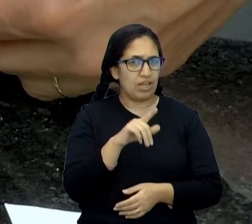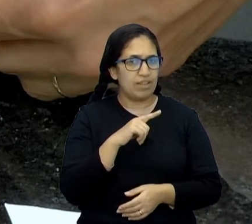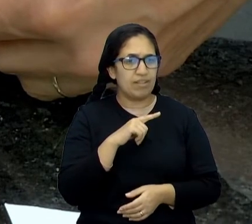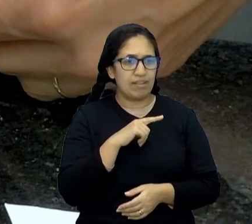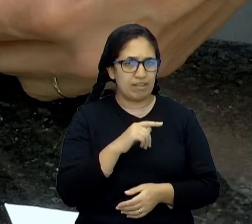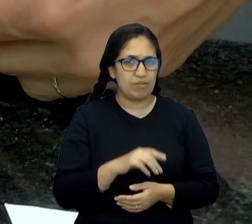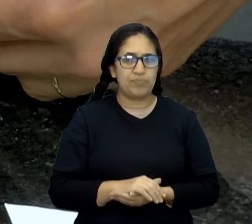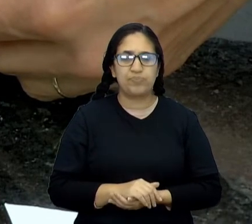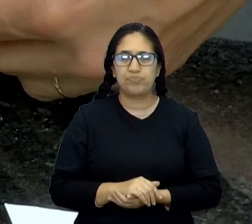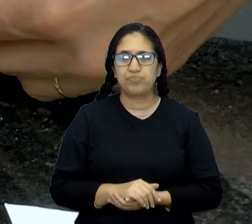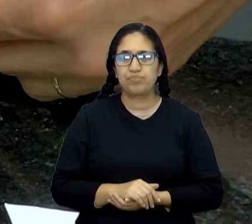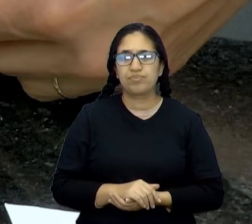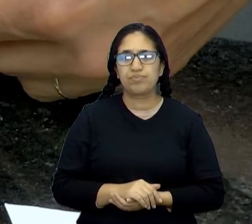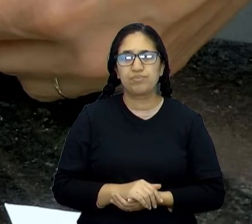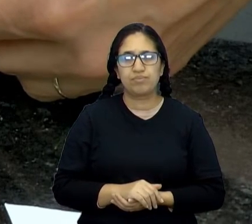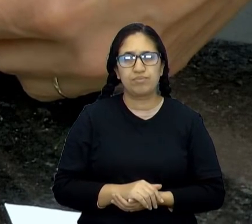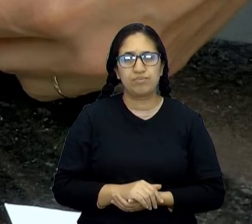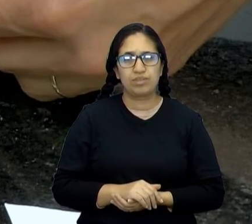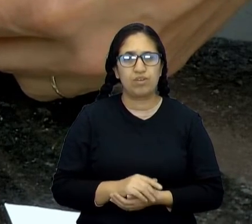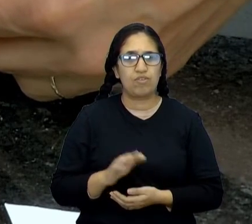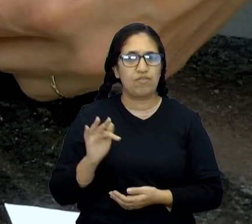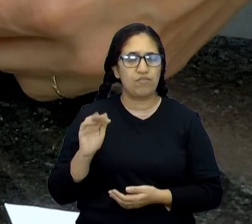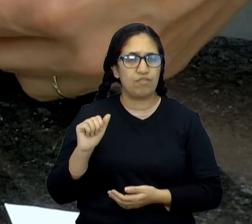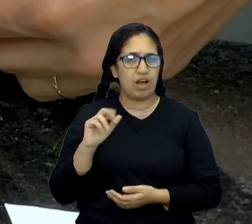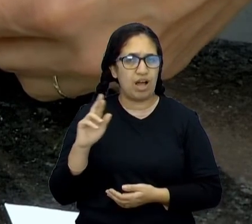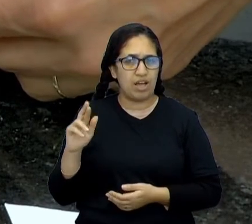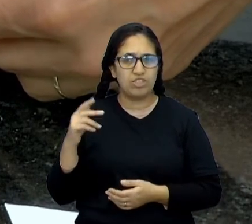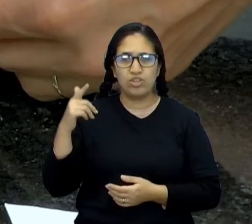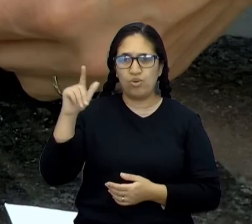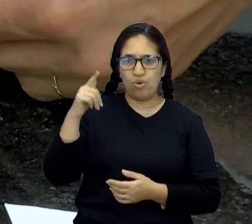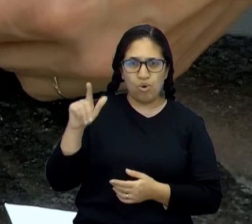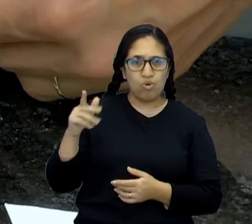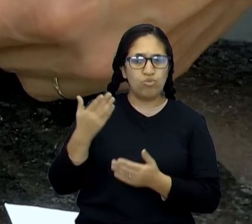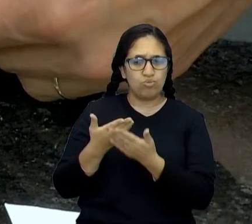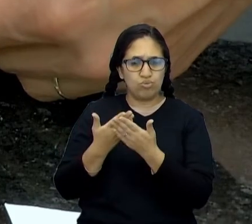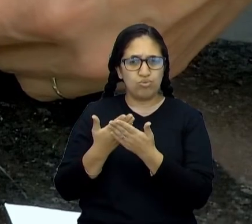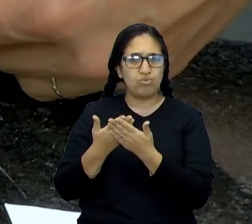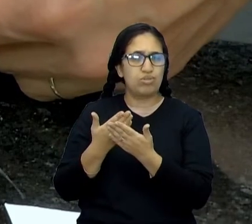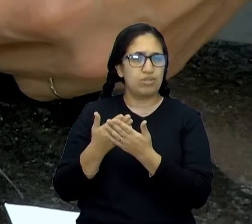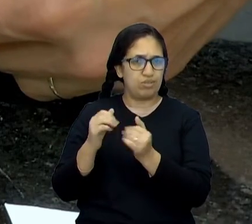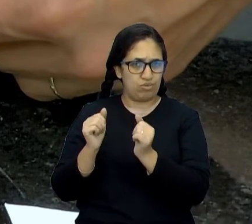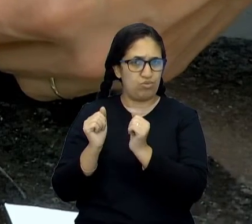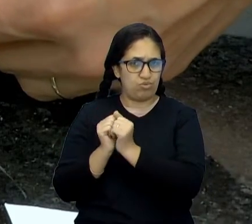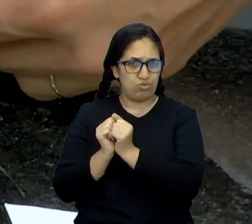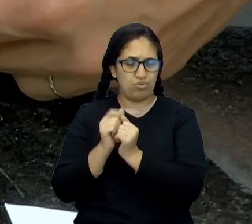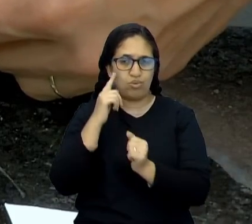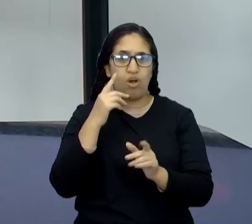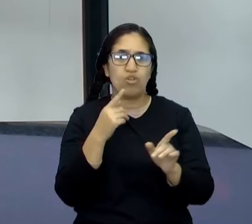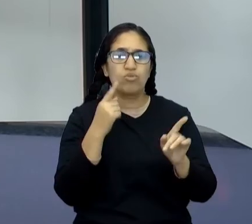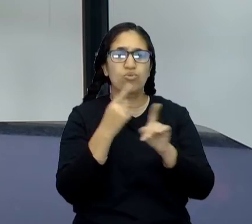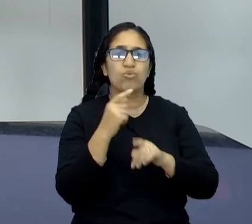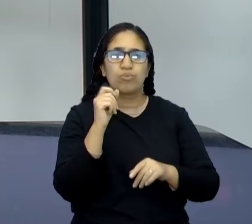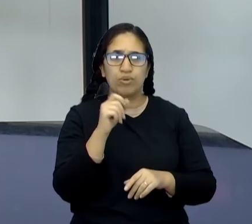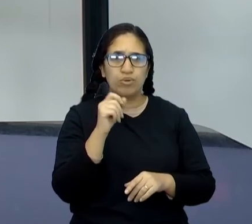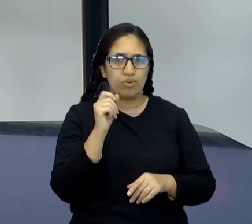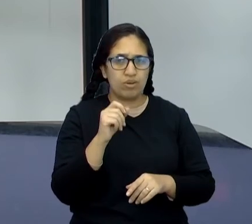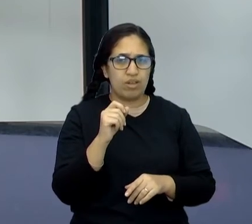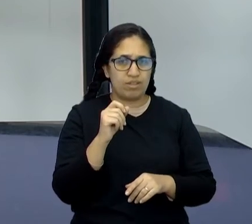então? O Faraday e outro cara, né, juntamente com o Oersted, estudando junto com o Ampère, descobriram um negócio